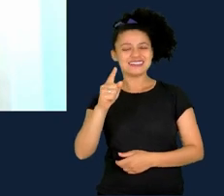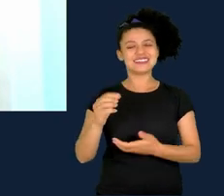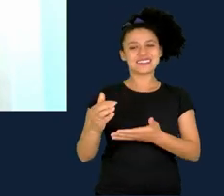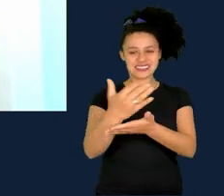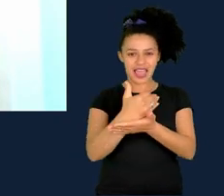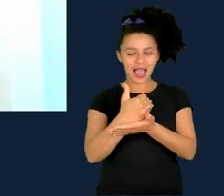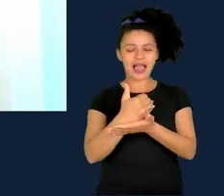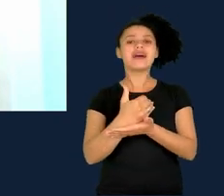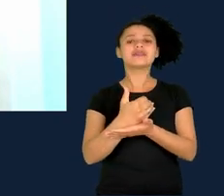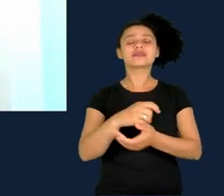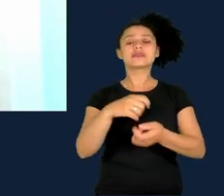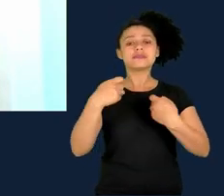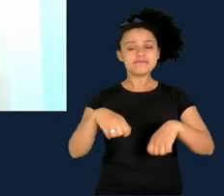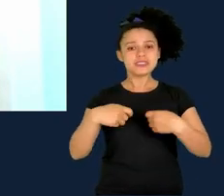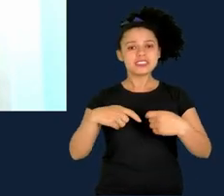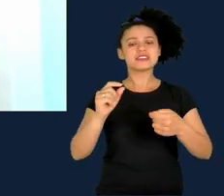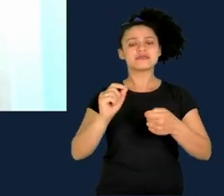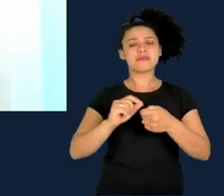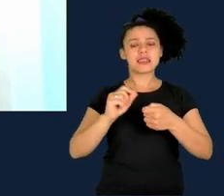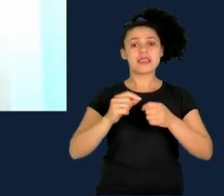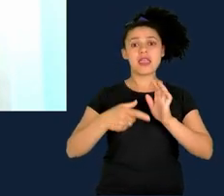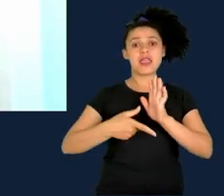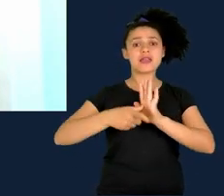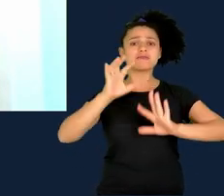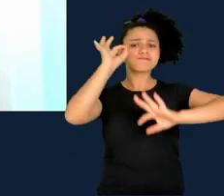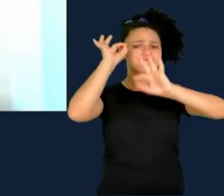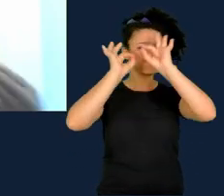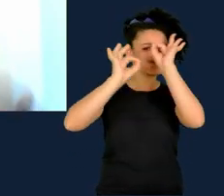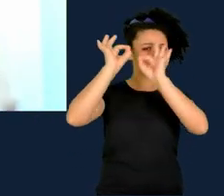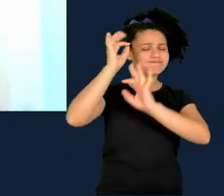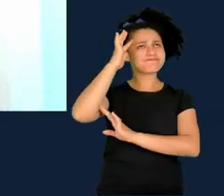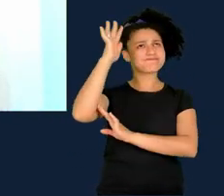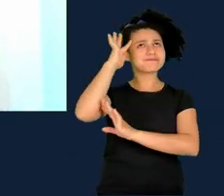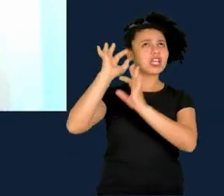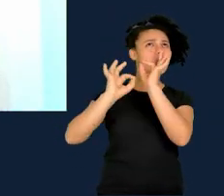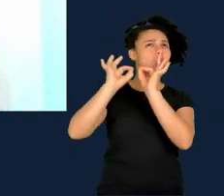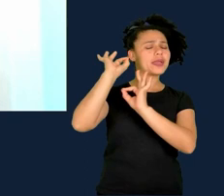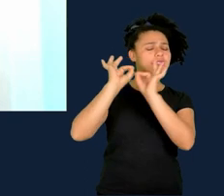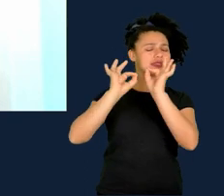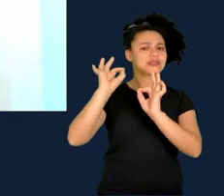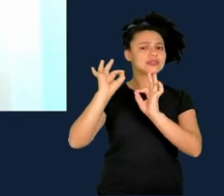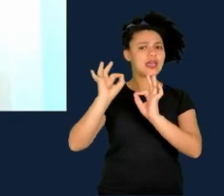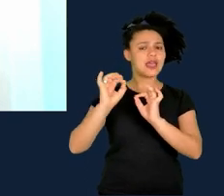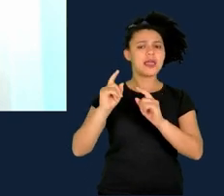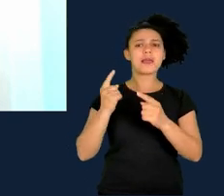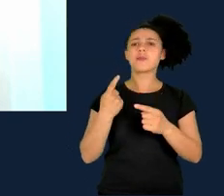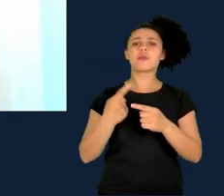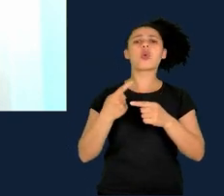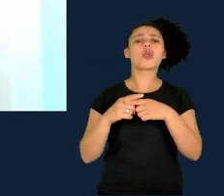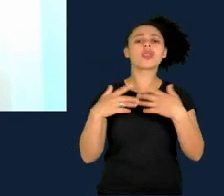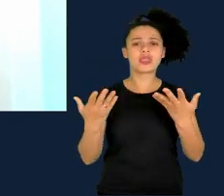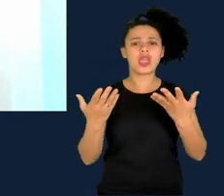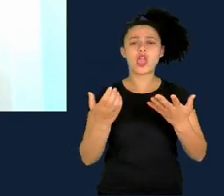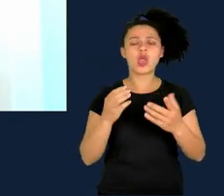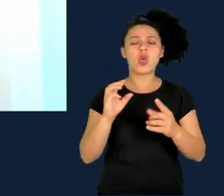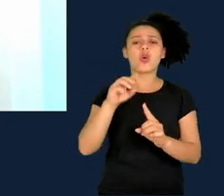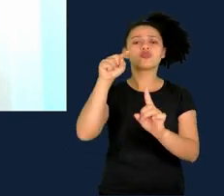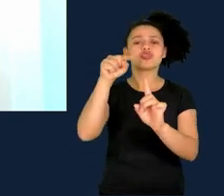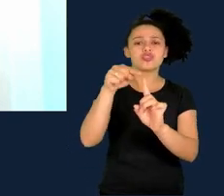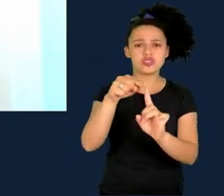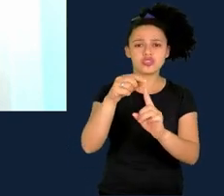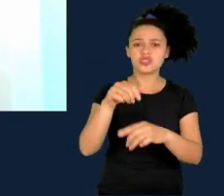que ser uma coisa muito bem pensada, né? É, vamos fazer a coleta de dados para quê? Qual é